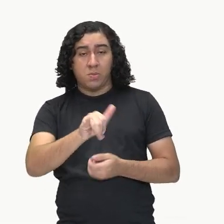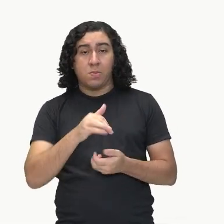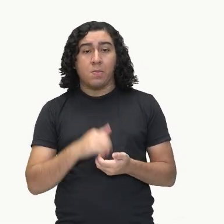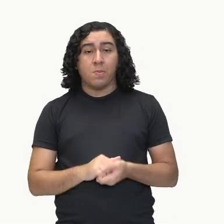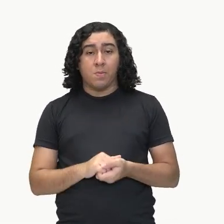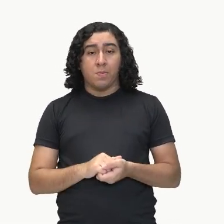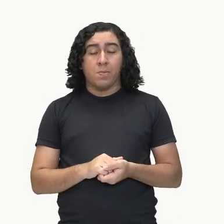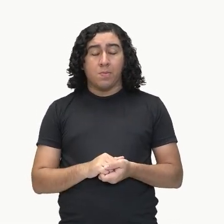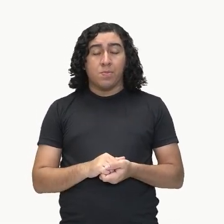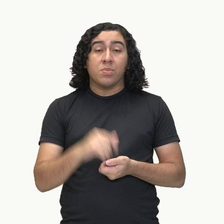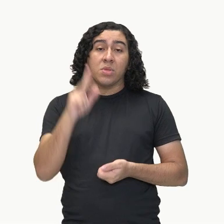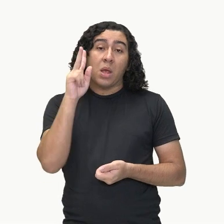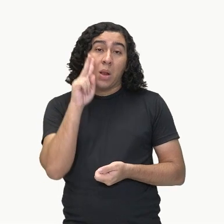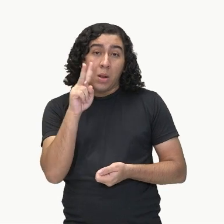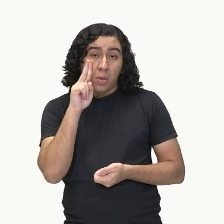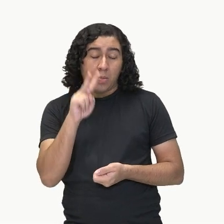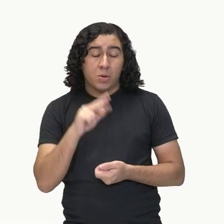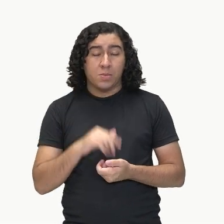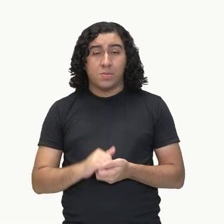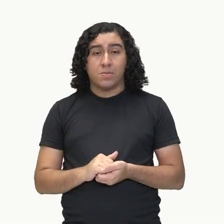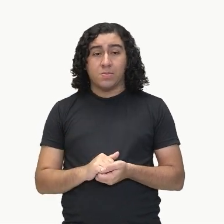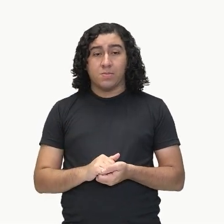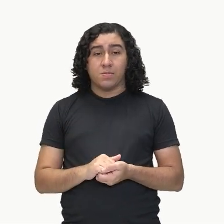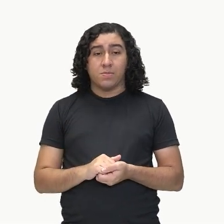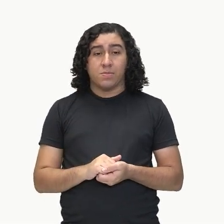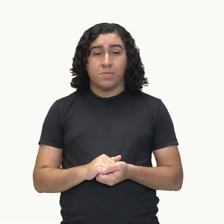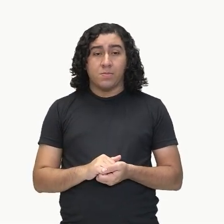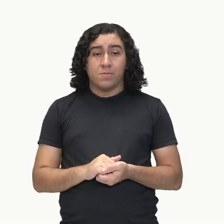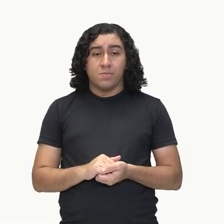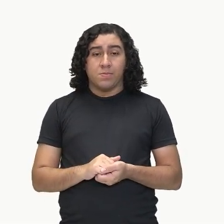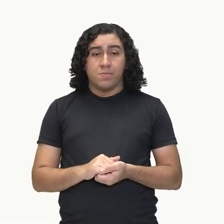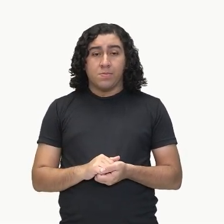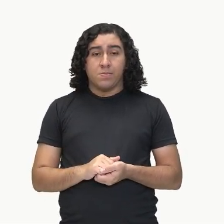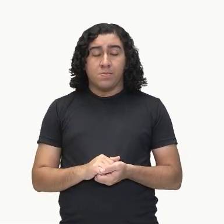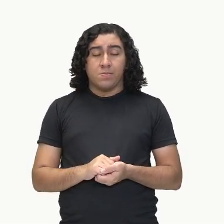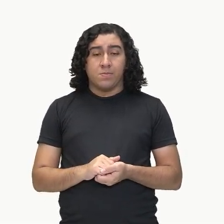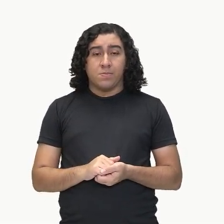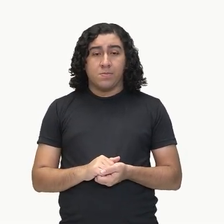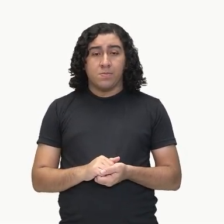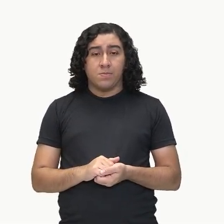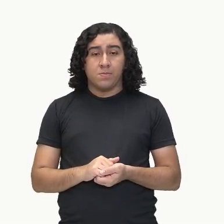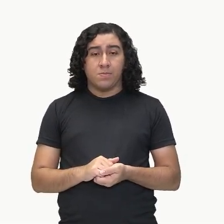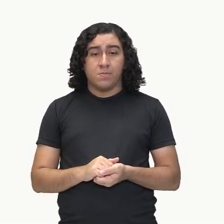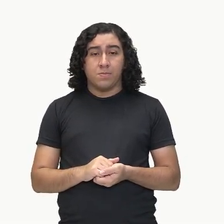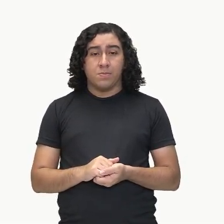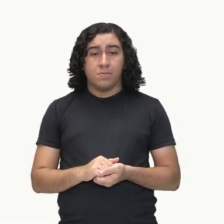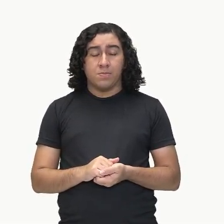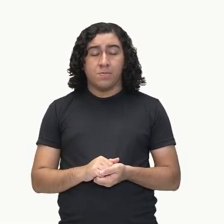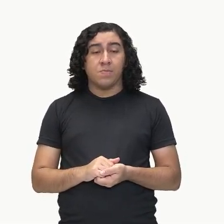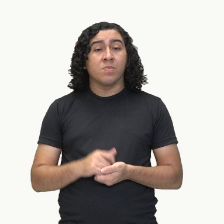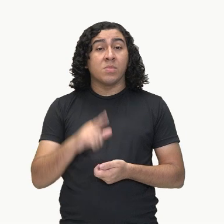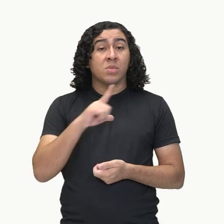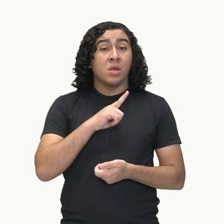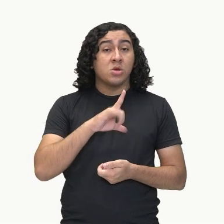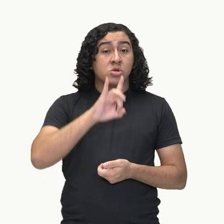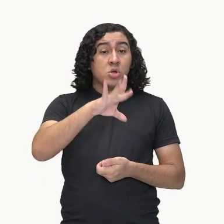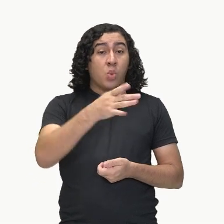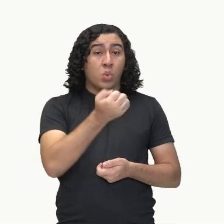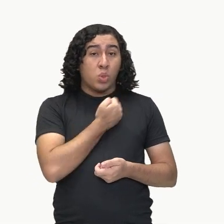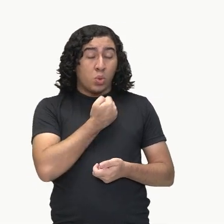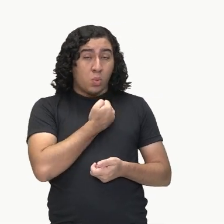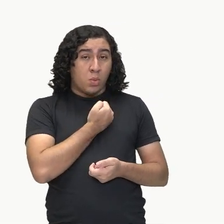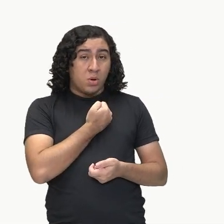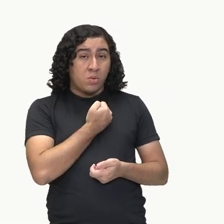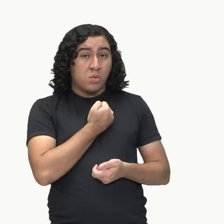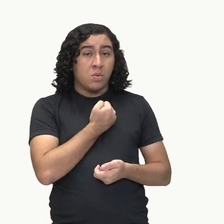que trabalha-se, vai se adicionar ali somente o coeficiente numérico e vai se repetir a